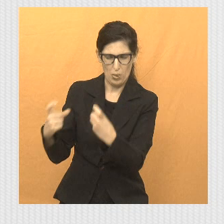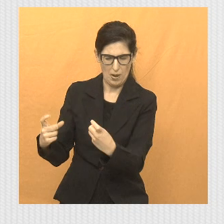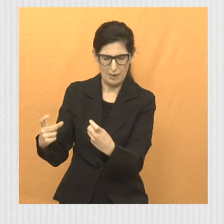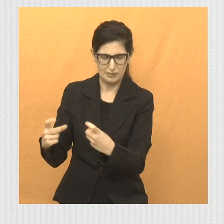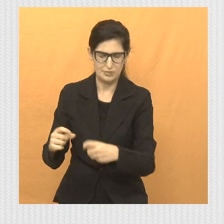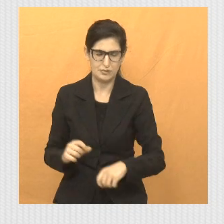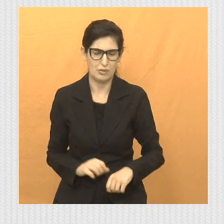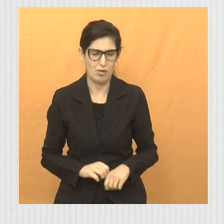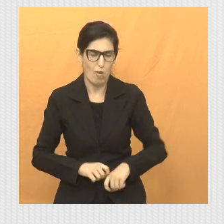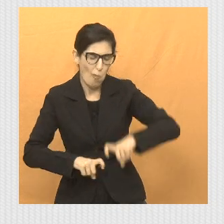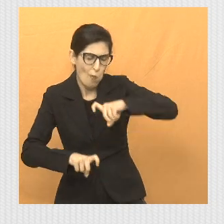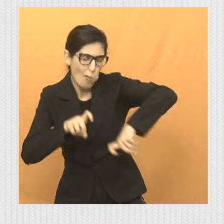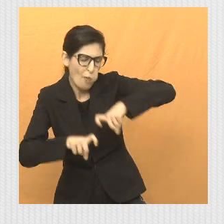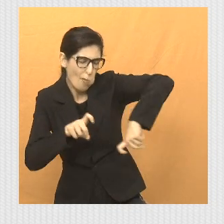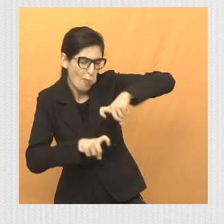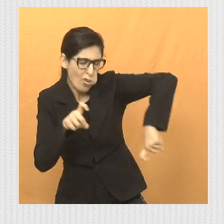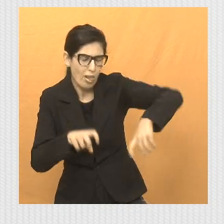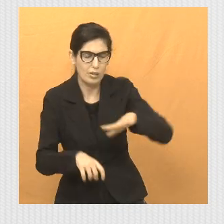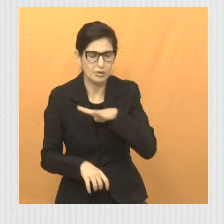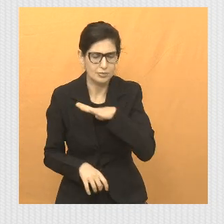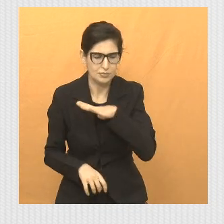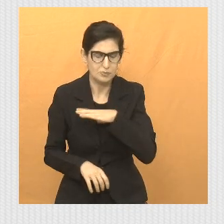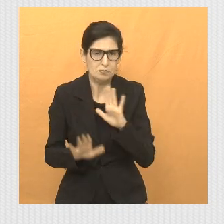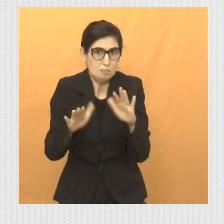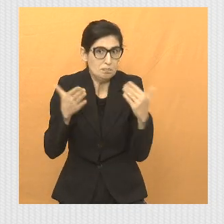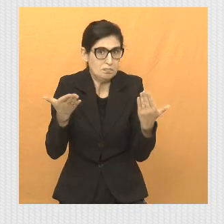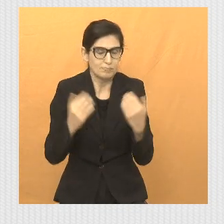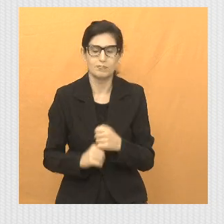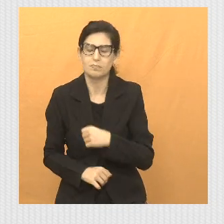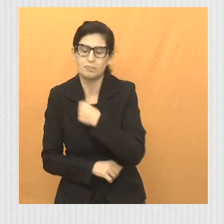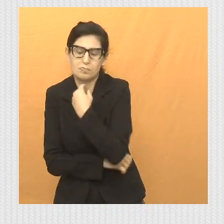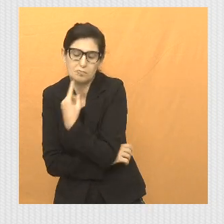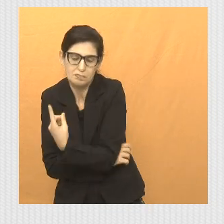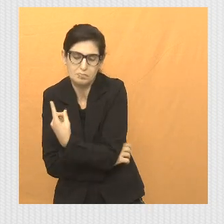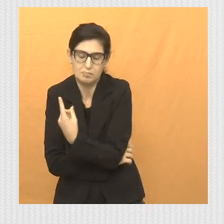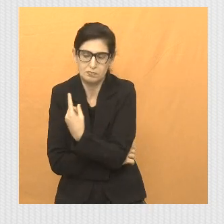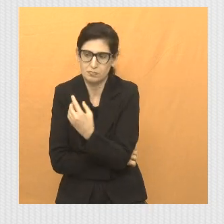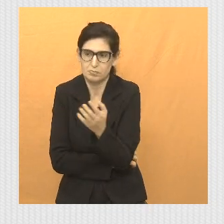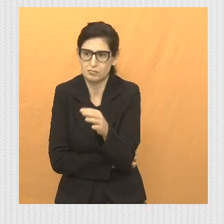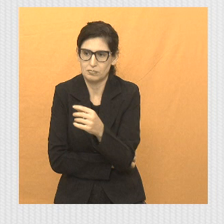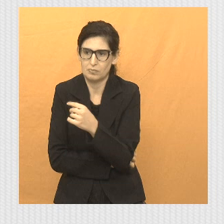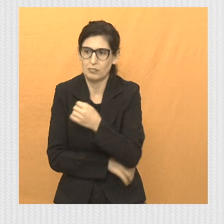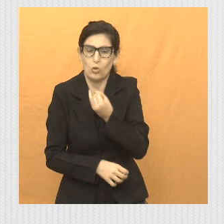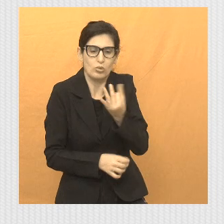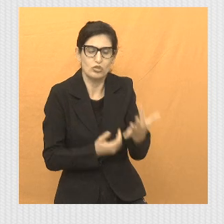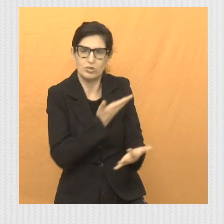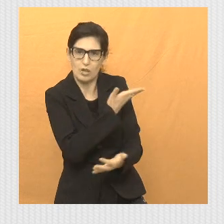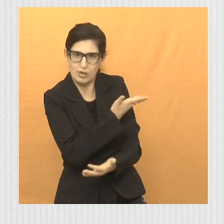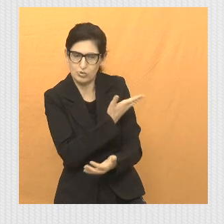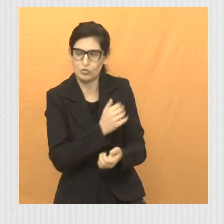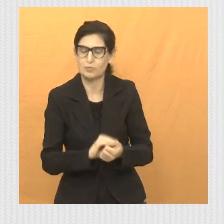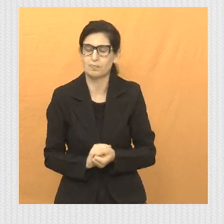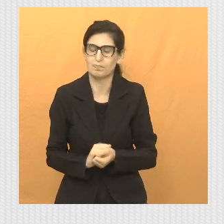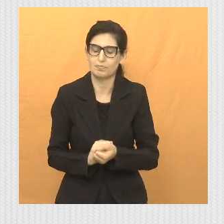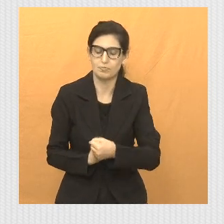município. Saltamos de 164 casos notificados, para